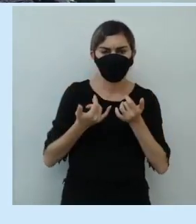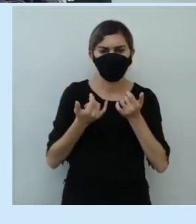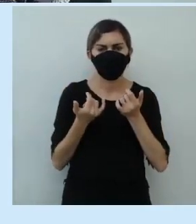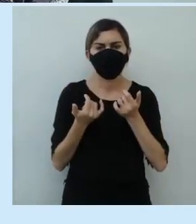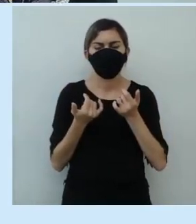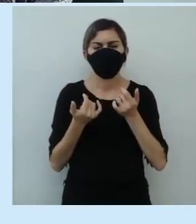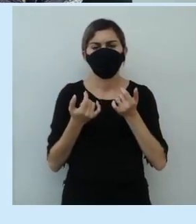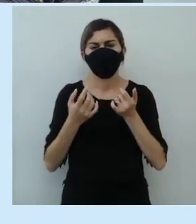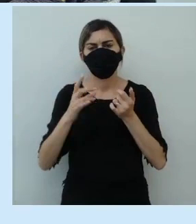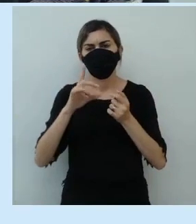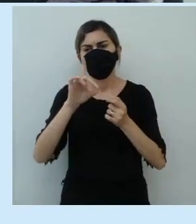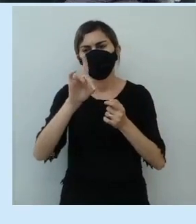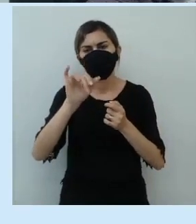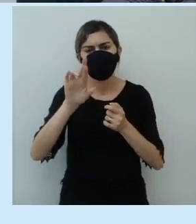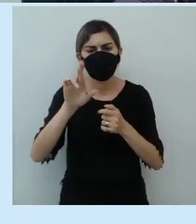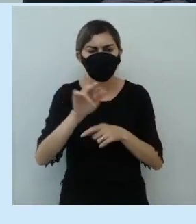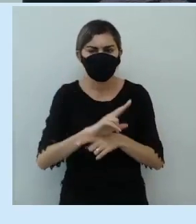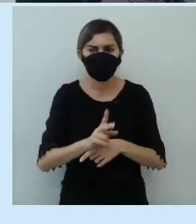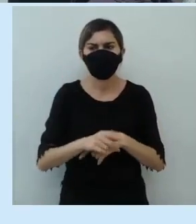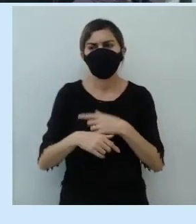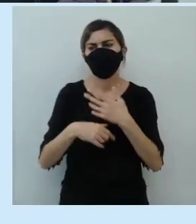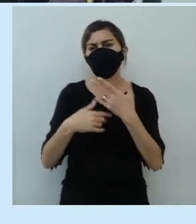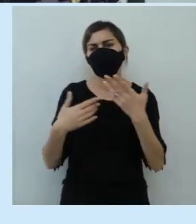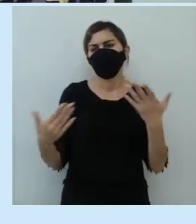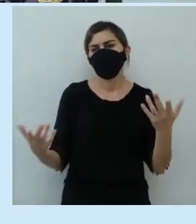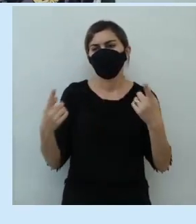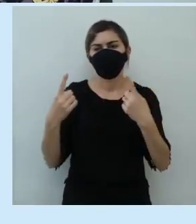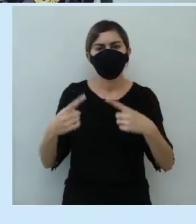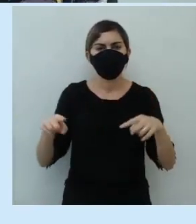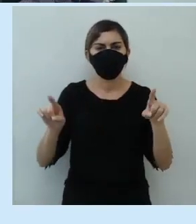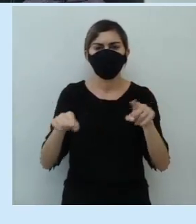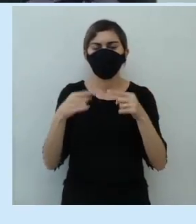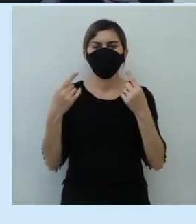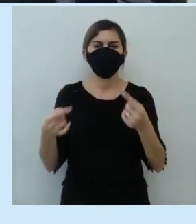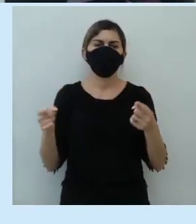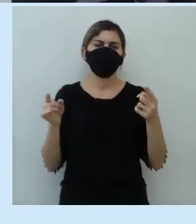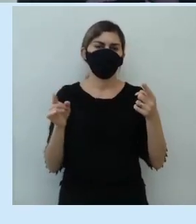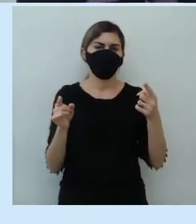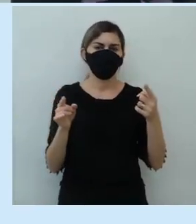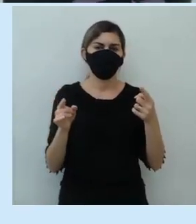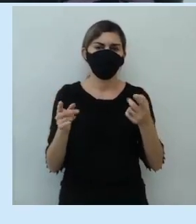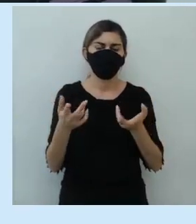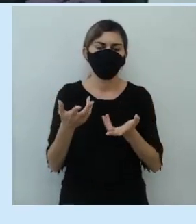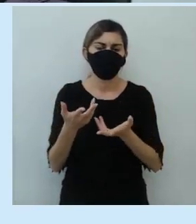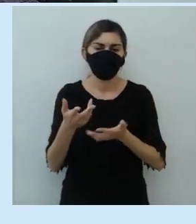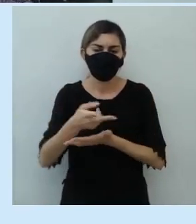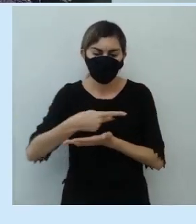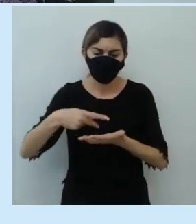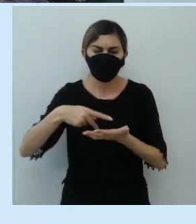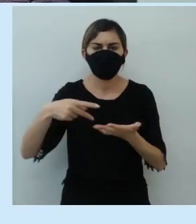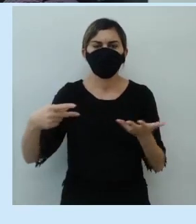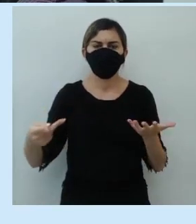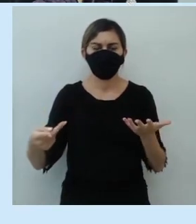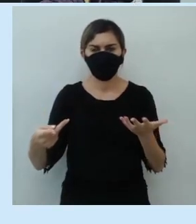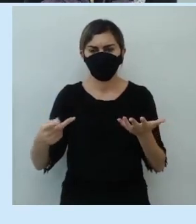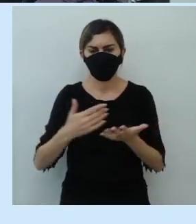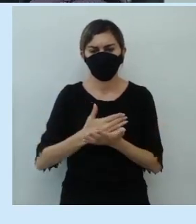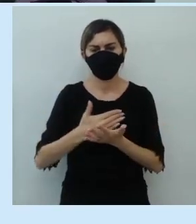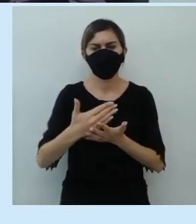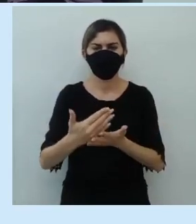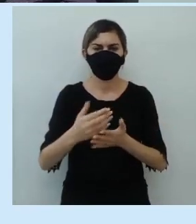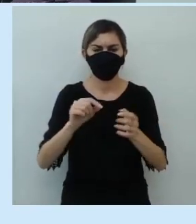com direção, muitas vezes até com música, com músicos no palco, com dança. Começa a fazer